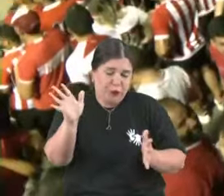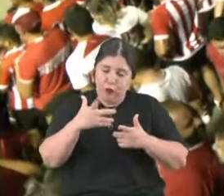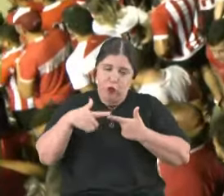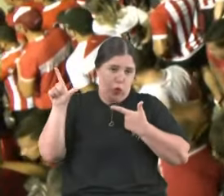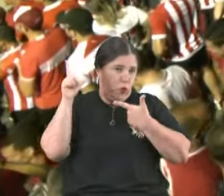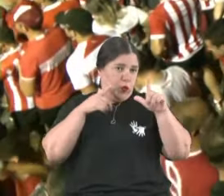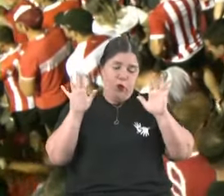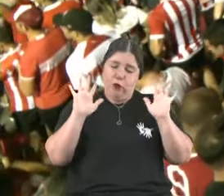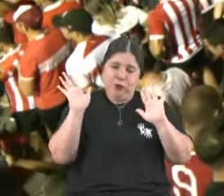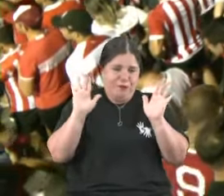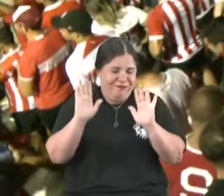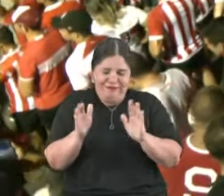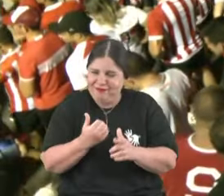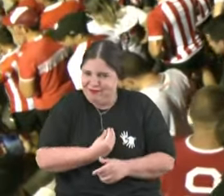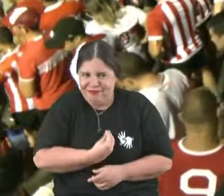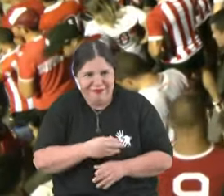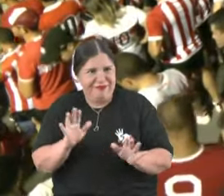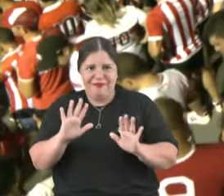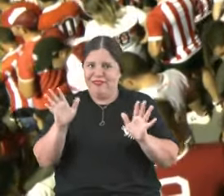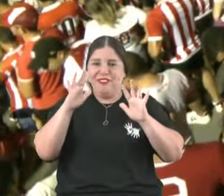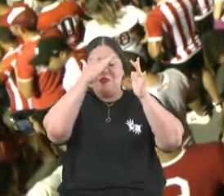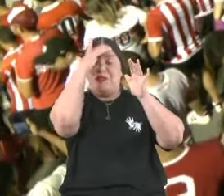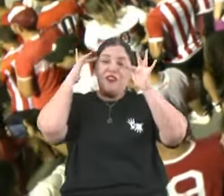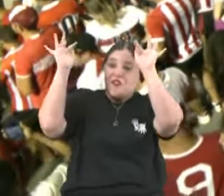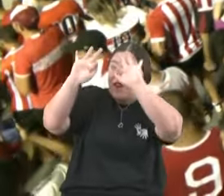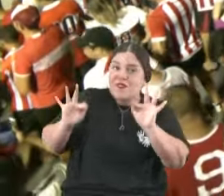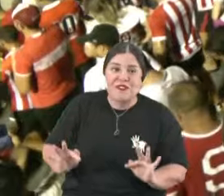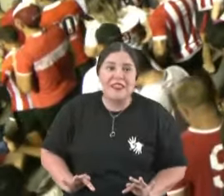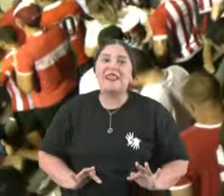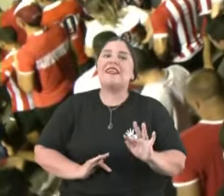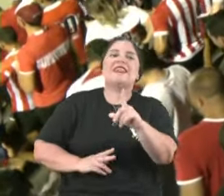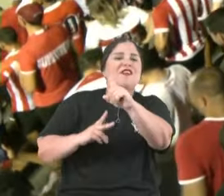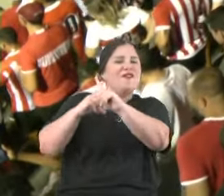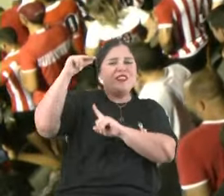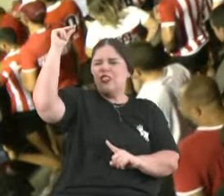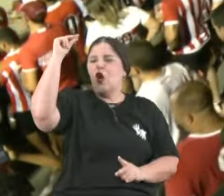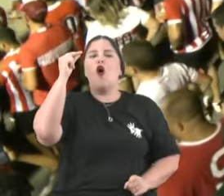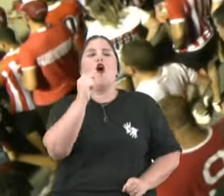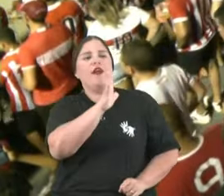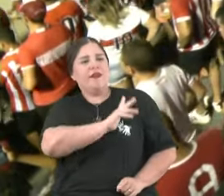torcida aqui, feliz da vida com a vitória do Galo. Pois não, voz na consciência?